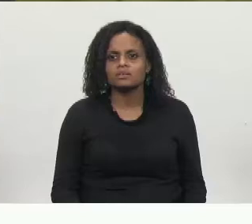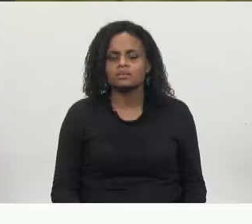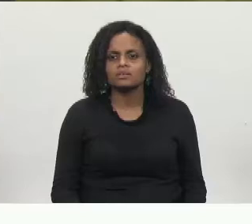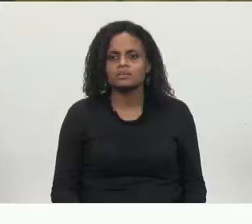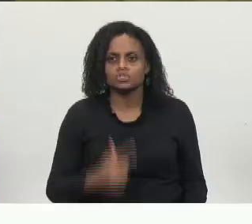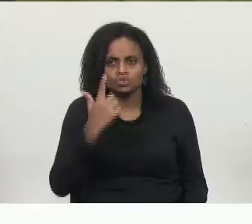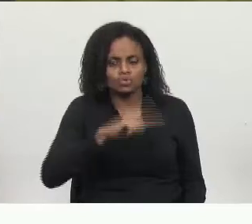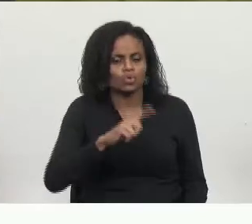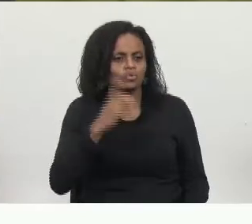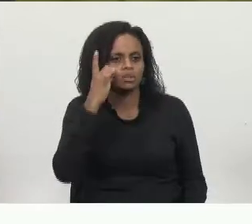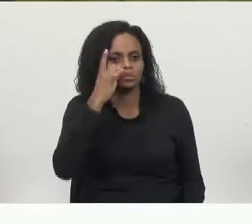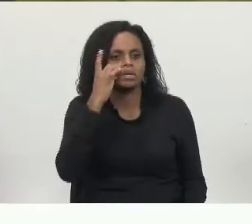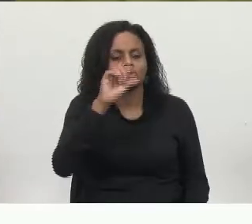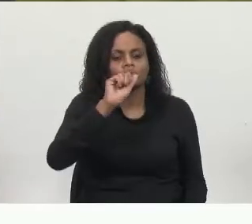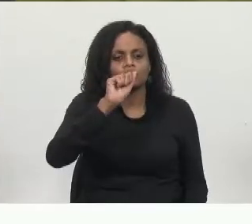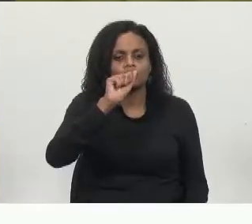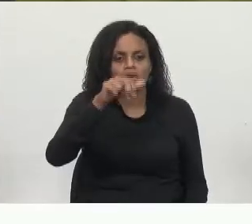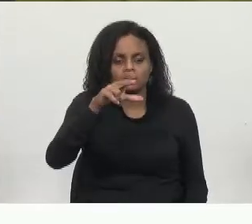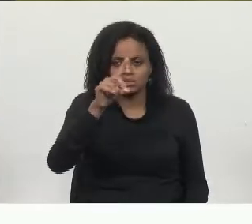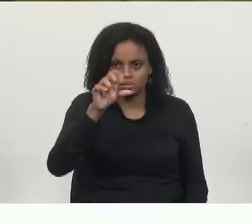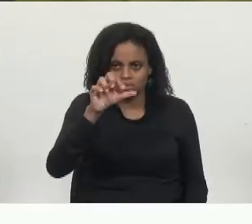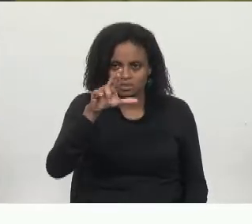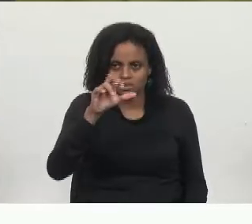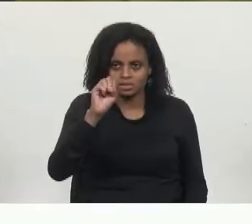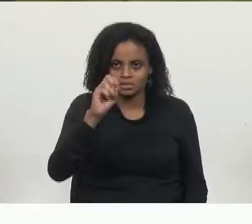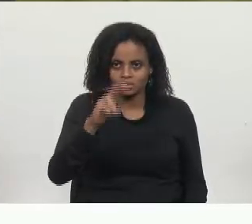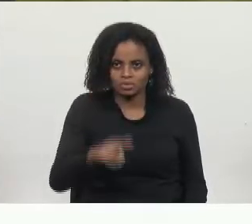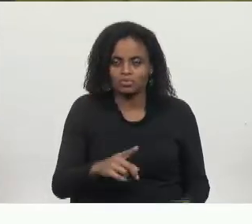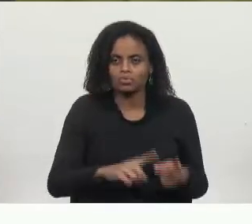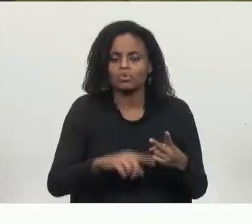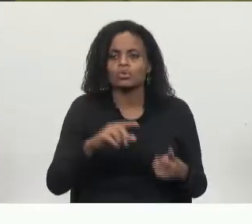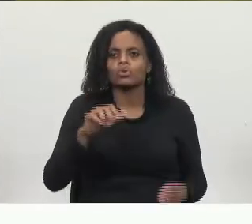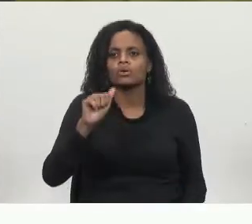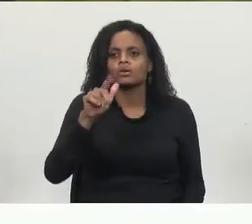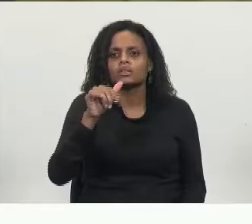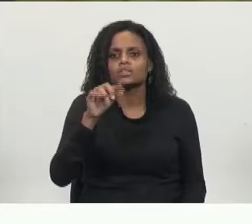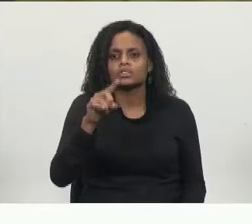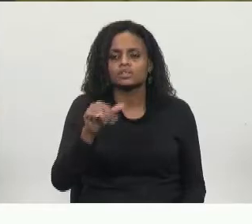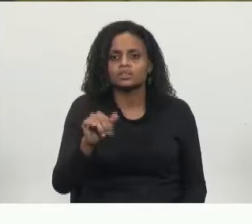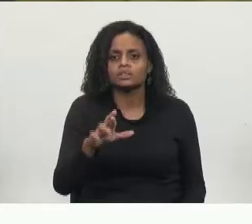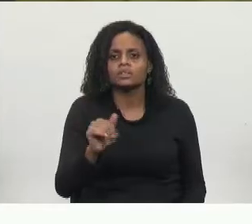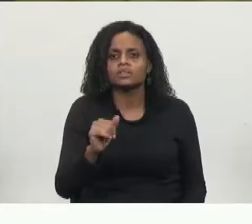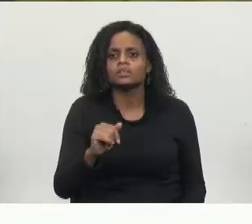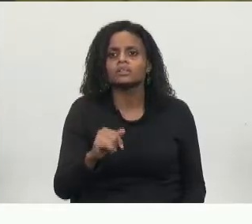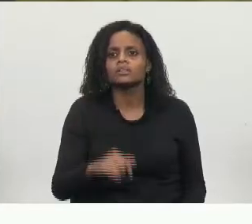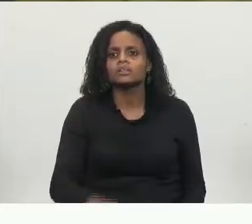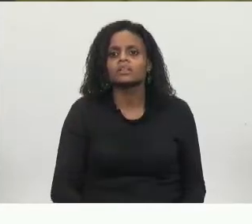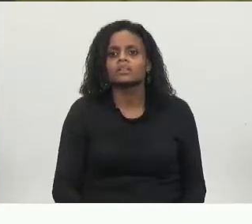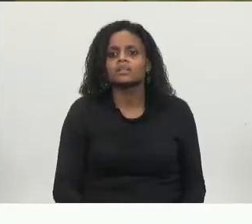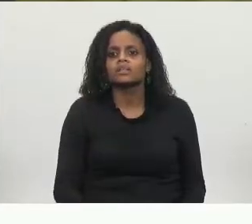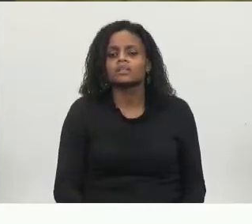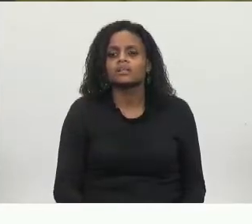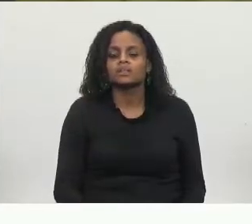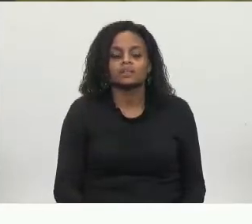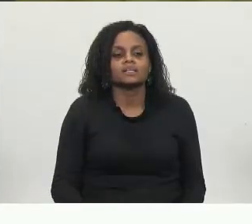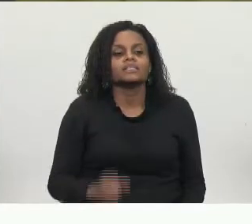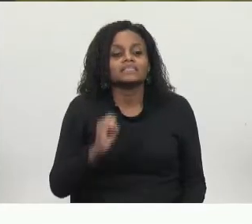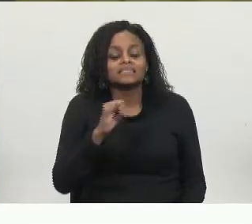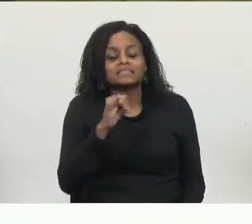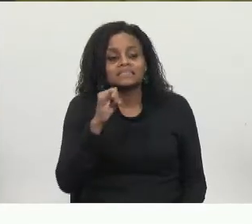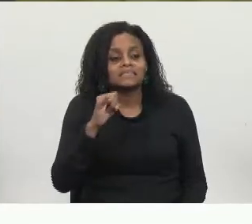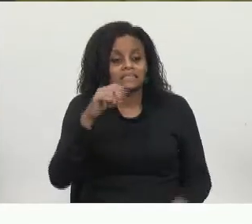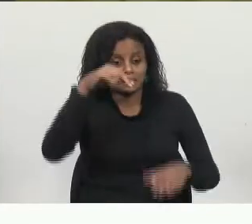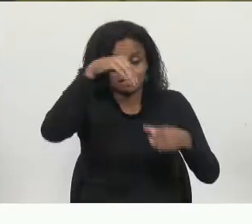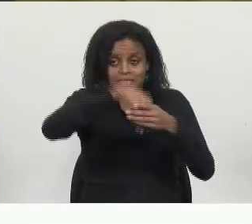estava aqui, Alexandre estava aqui, entendeu? Você não pode... Verificada a presença do deputado portando arma no plenário da